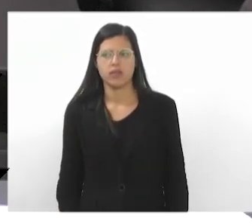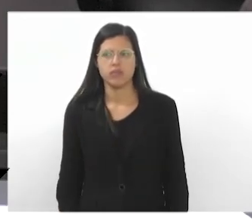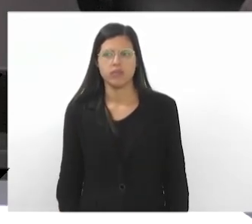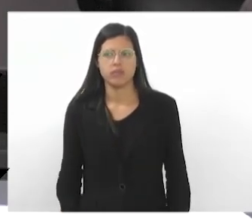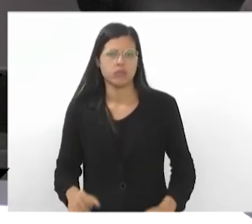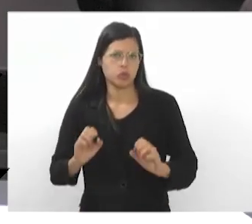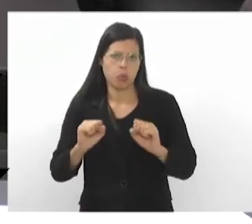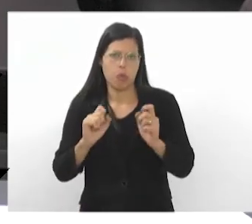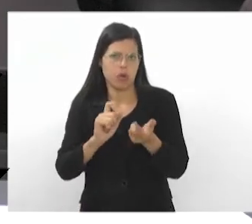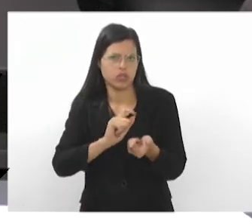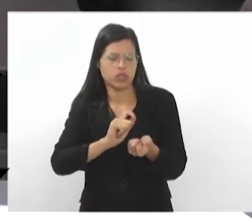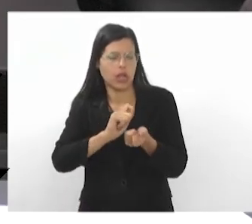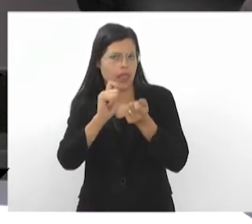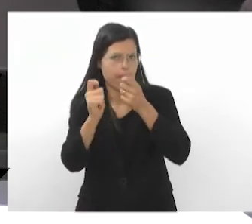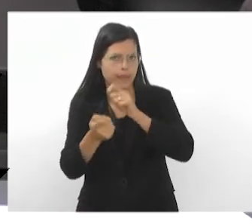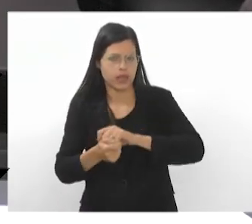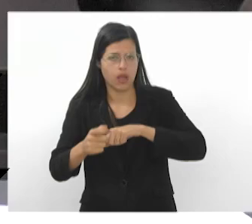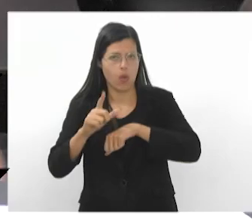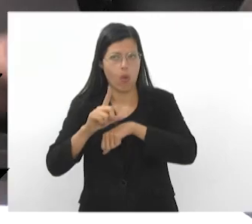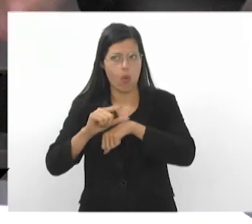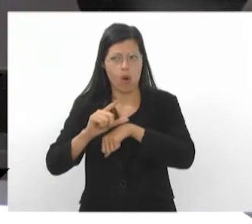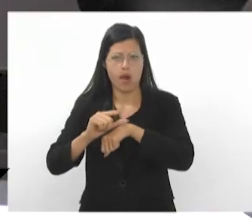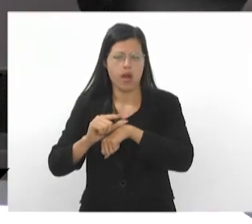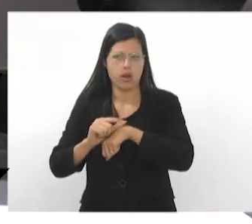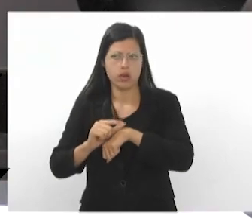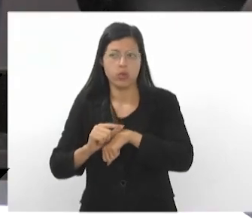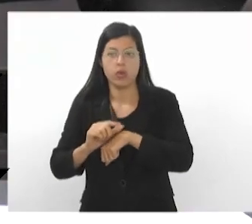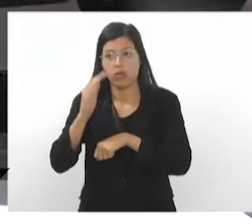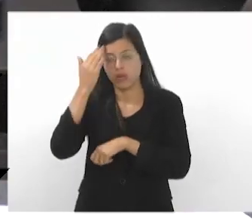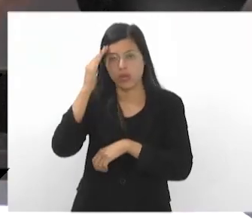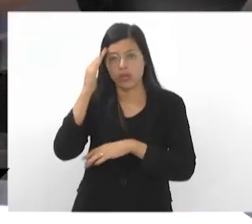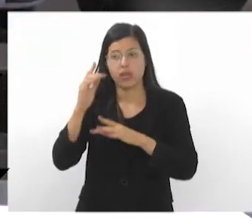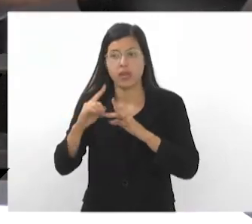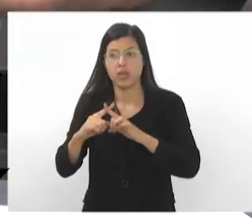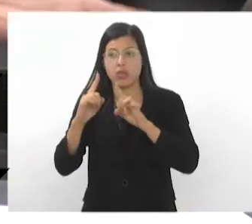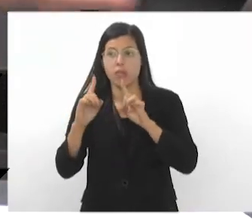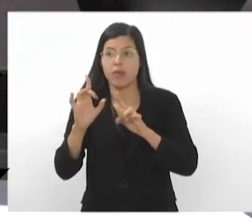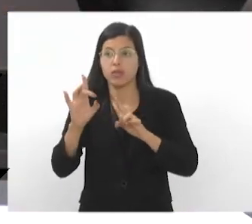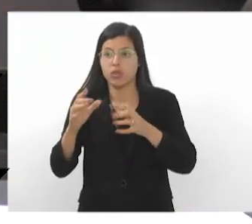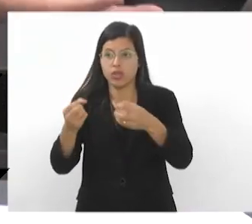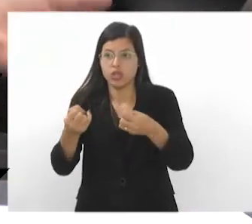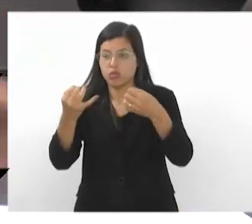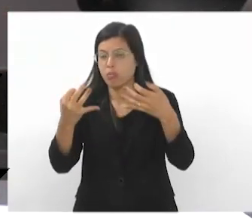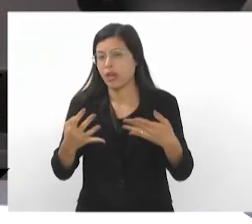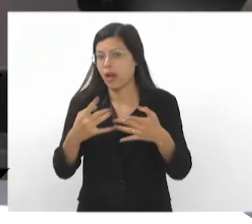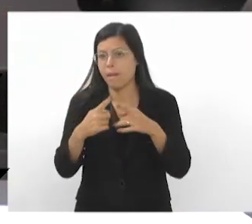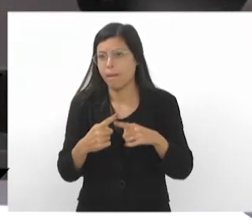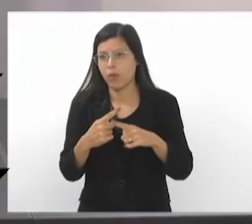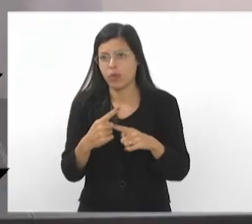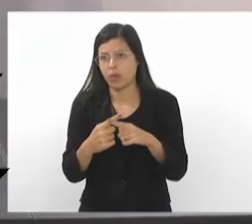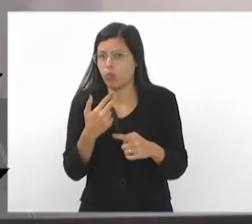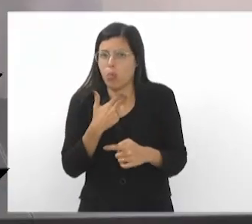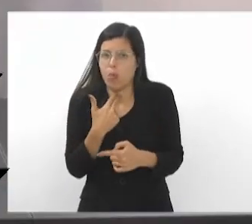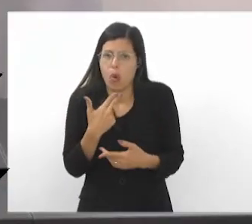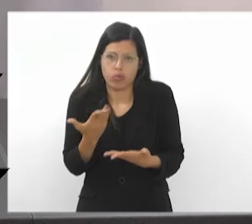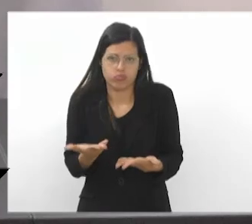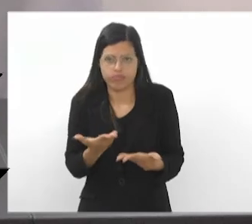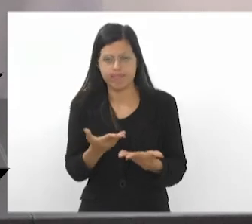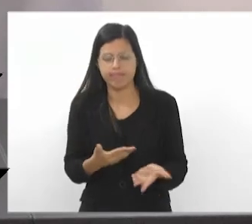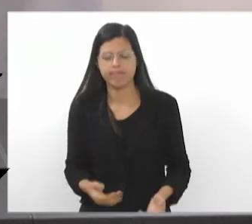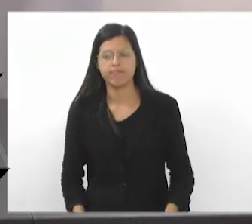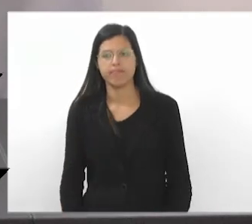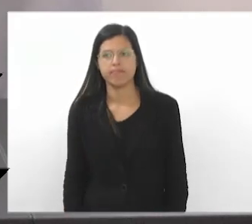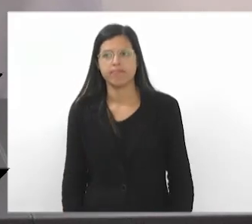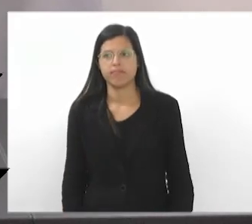horário. Na verdade, o intuito Não, ali. eu entendo, mas só dizer que isso é o porquê disso. Eu não posso... O intuito ali é fazer,